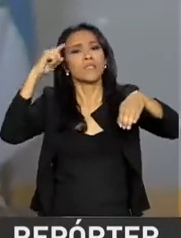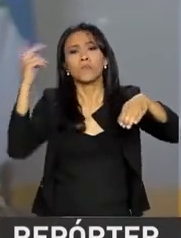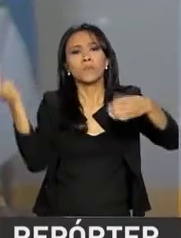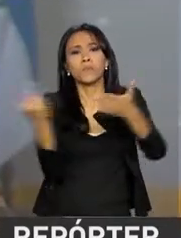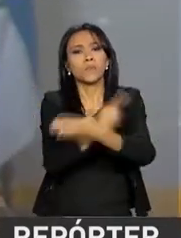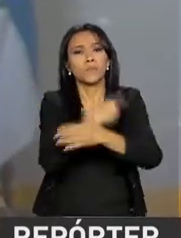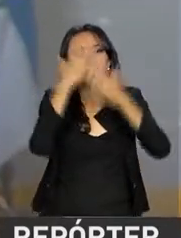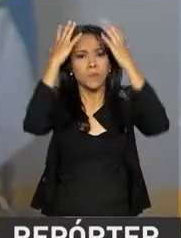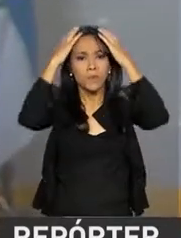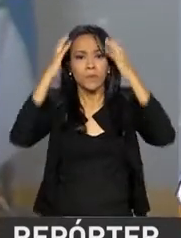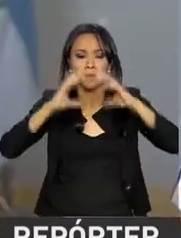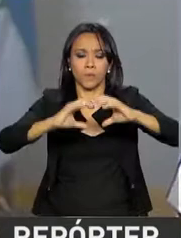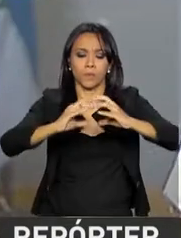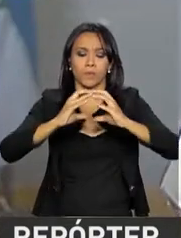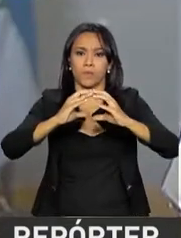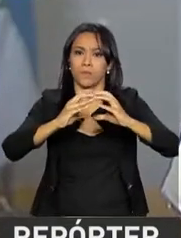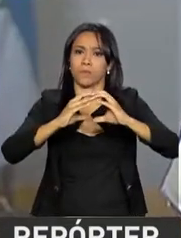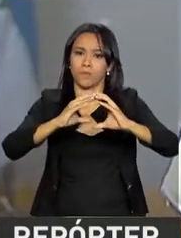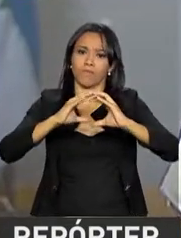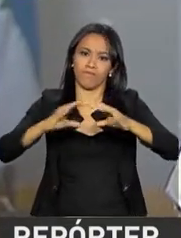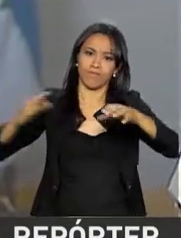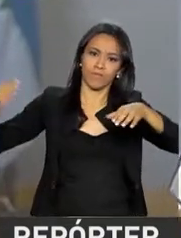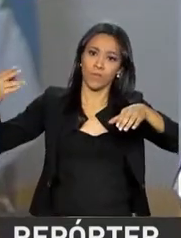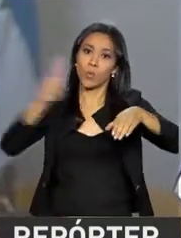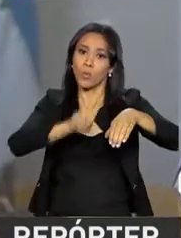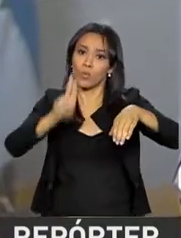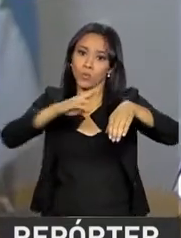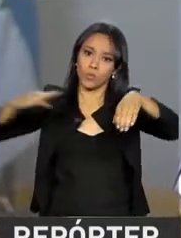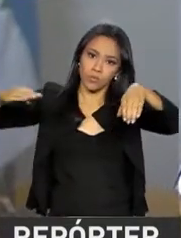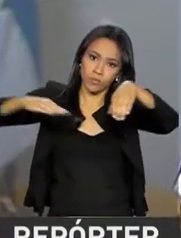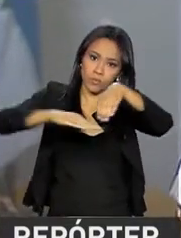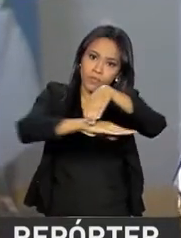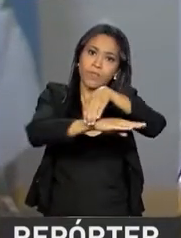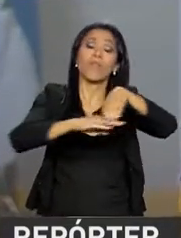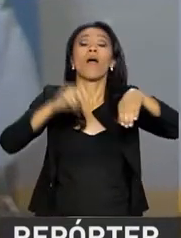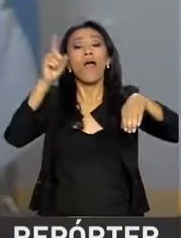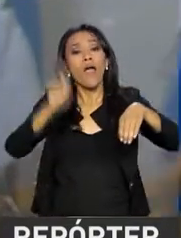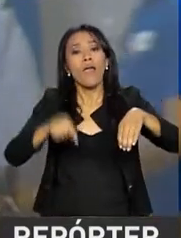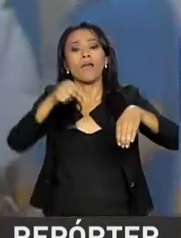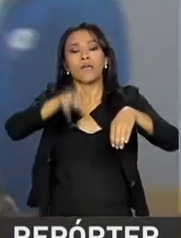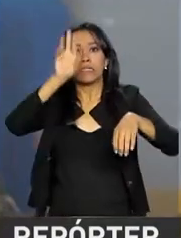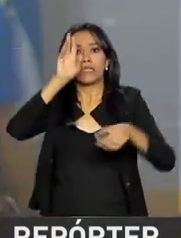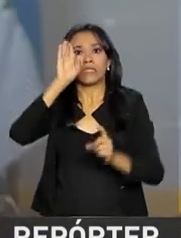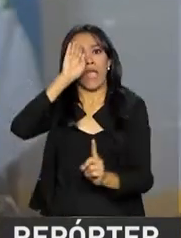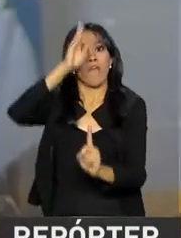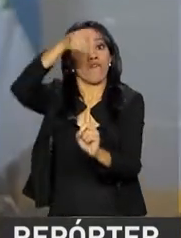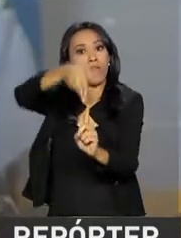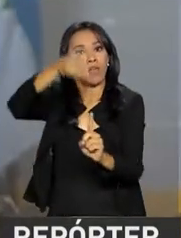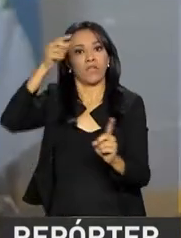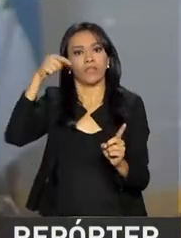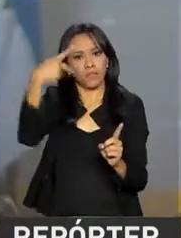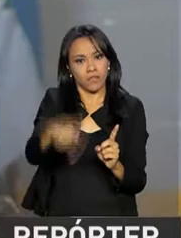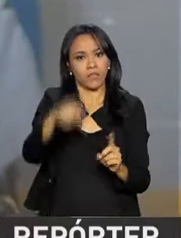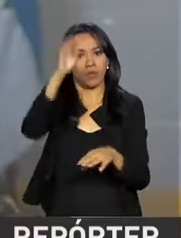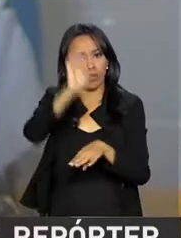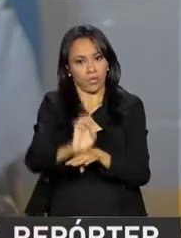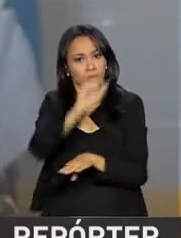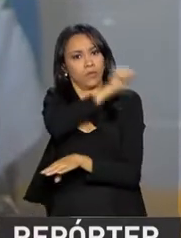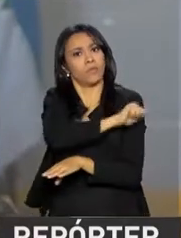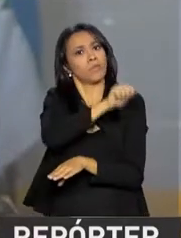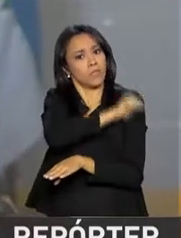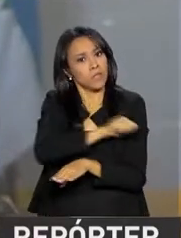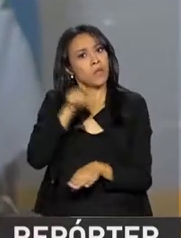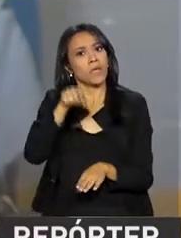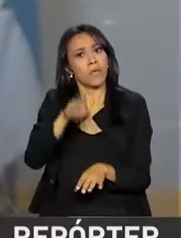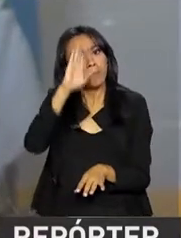com o uso da radiação o instituto estadual do cérebro é referência em neurocirurgia que no rio de janeiro e é um dos principais